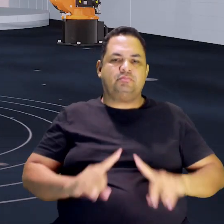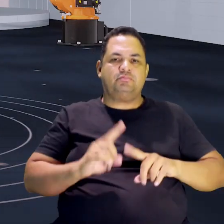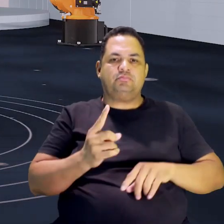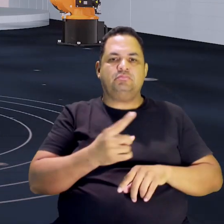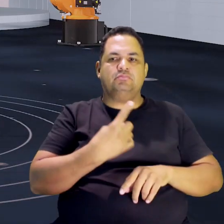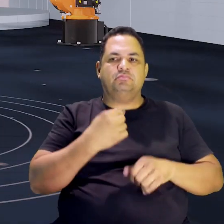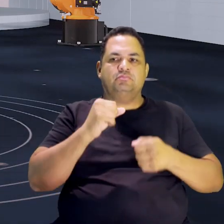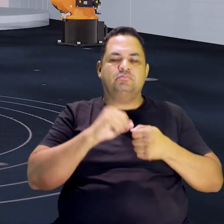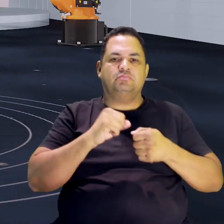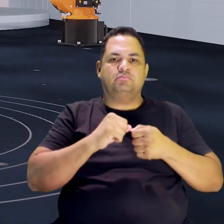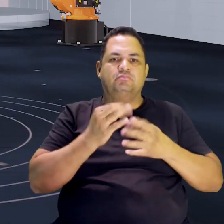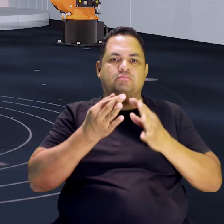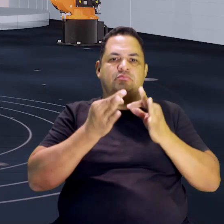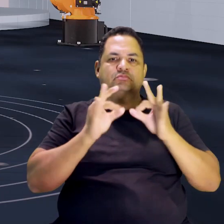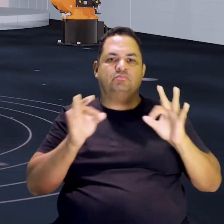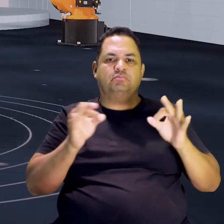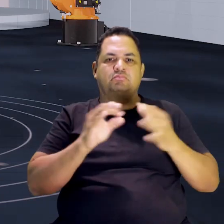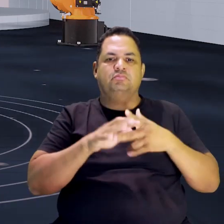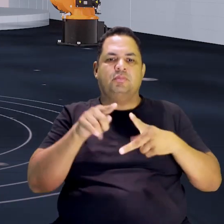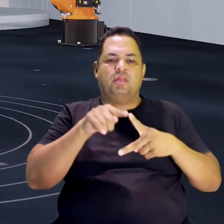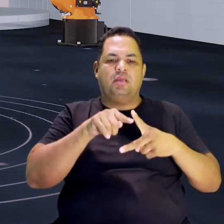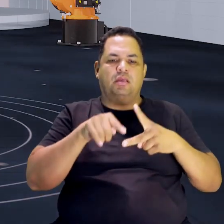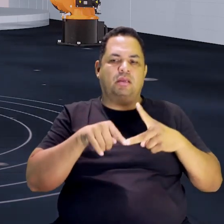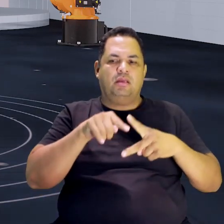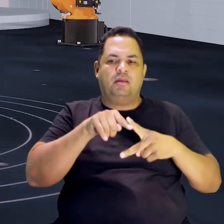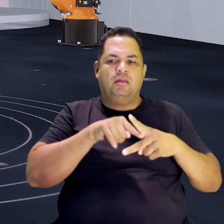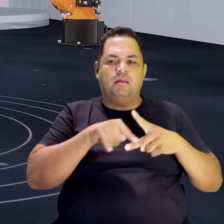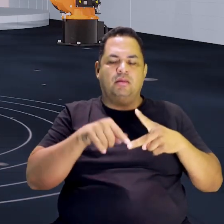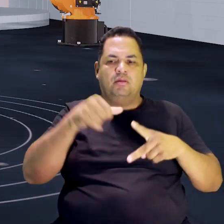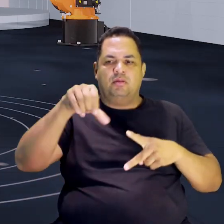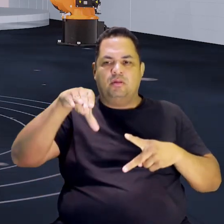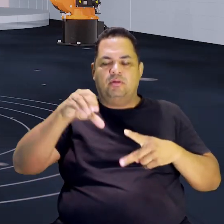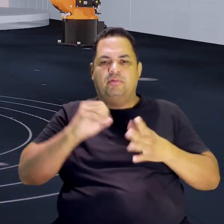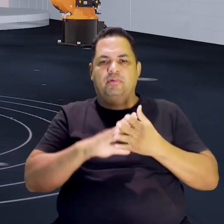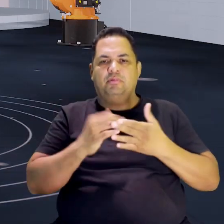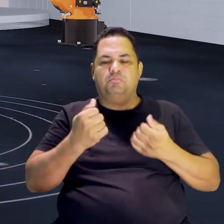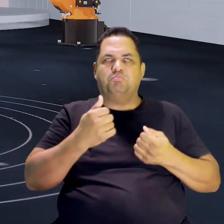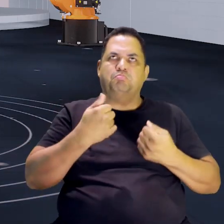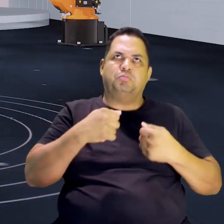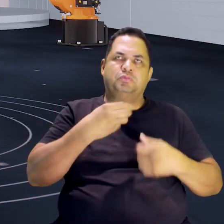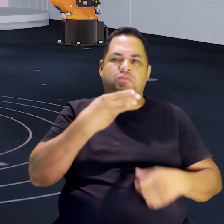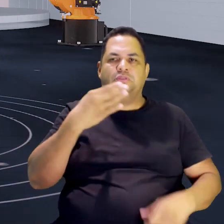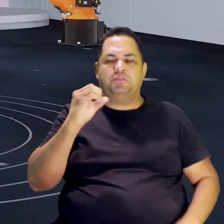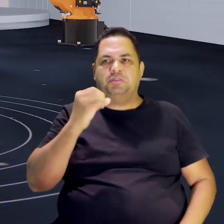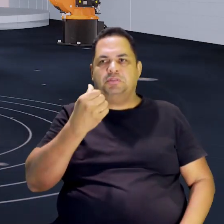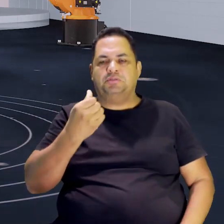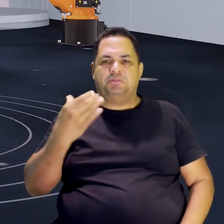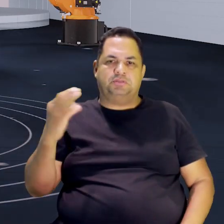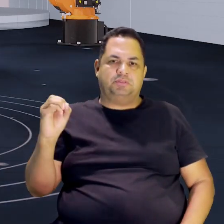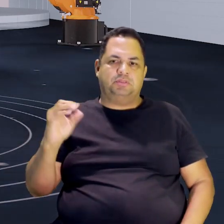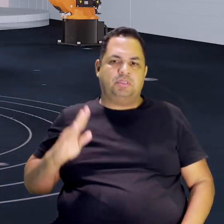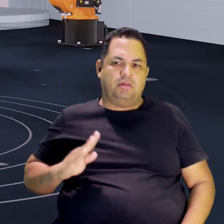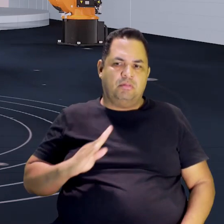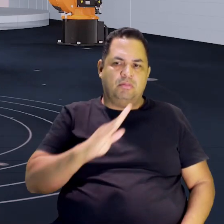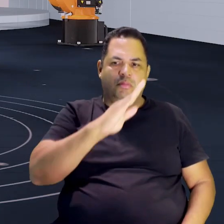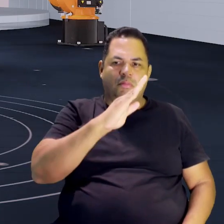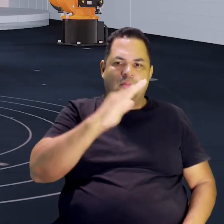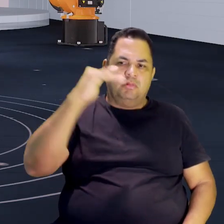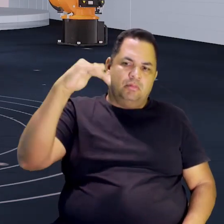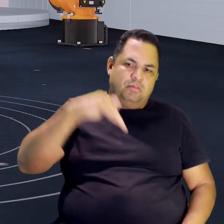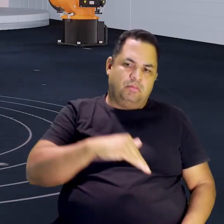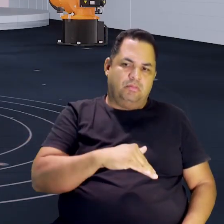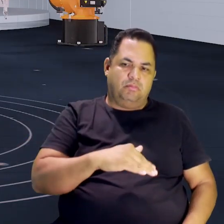simples aí, né? Ângulo de 90, podia ser um ângulo de 30 graus, 60 graus. No plano inclinado, nas aulas de plano inclinado, vocês